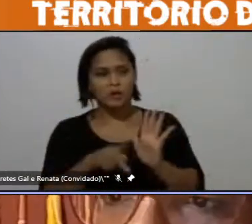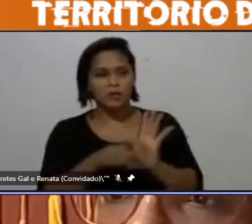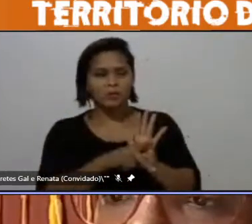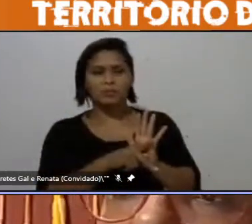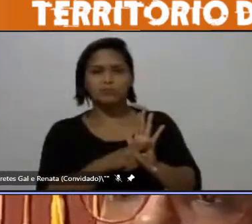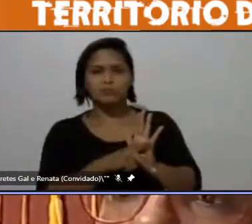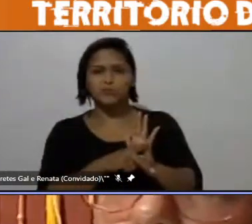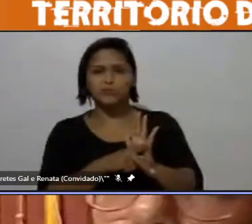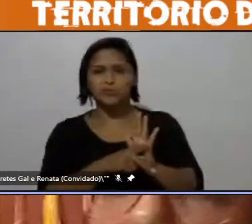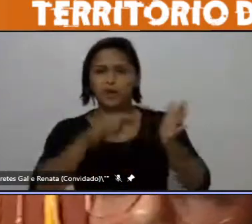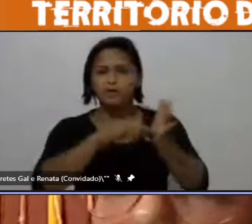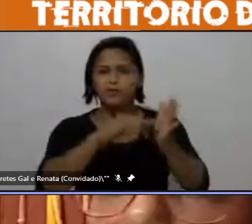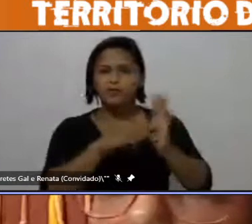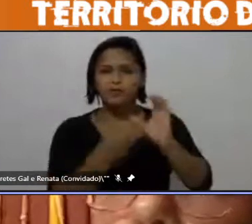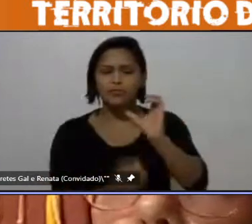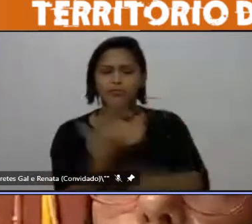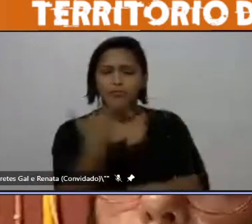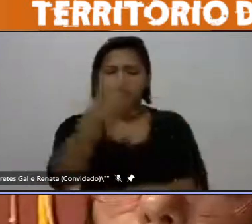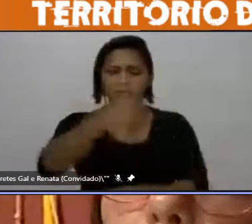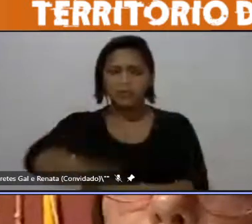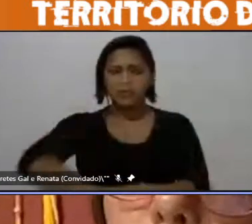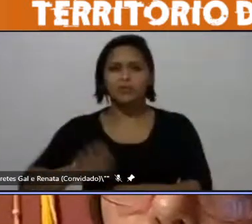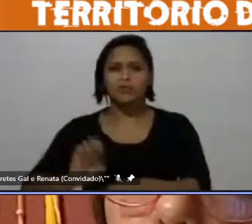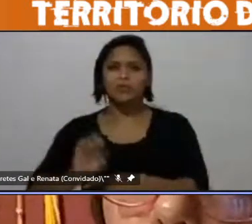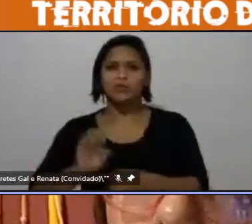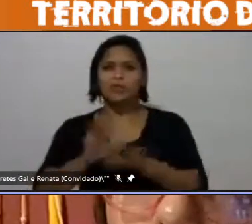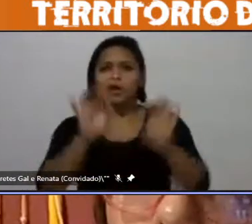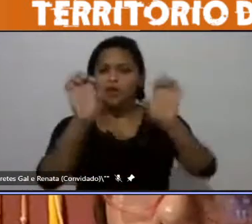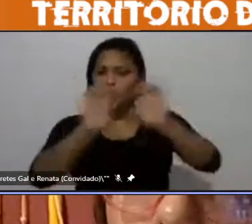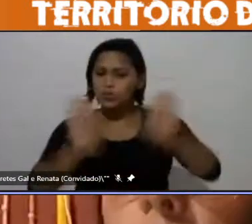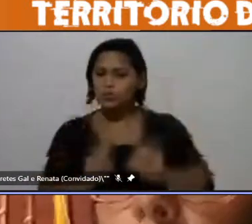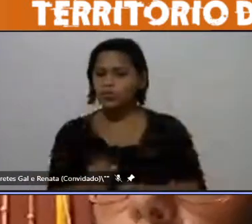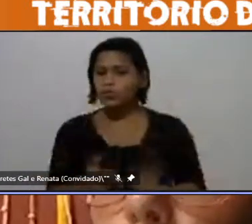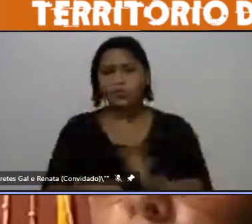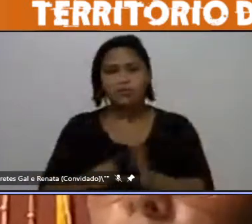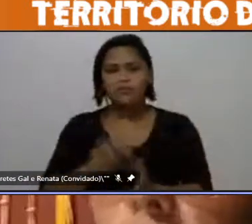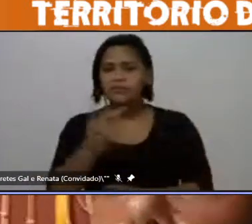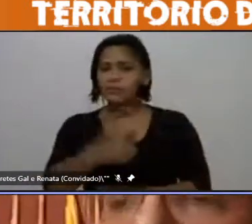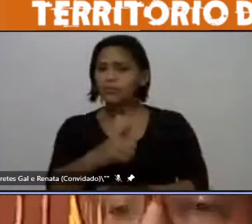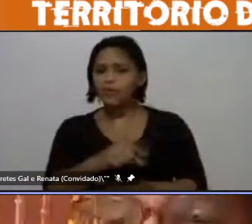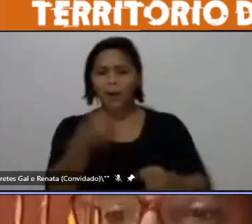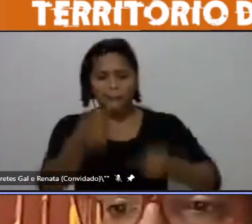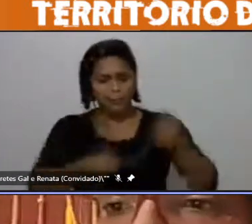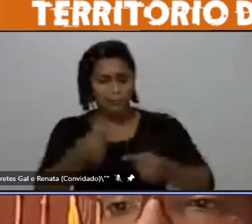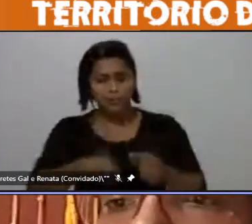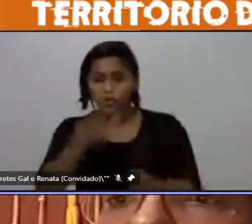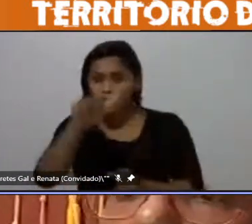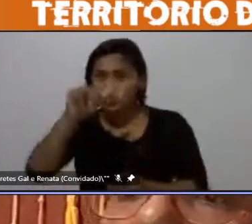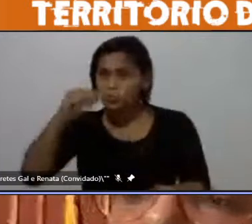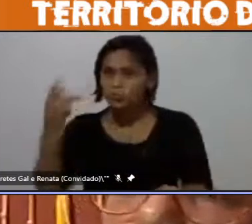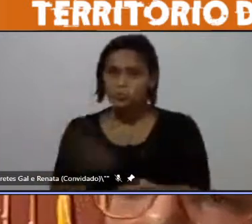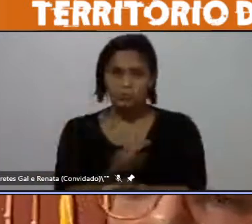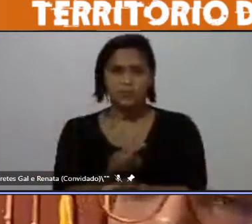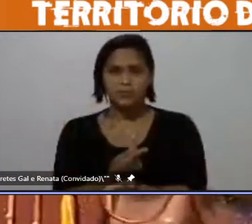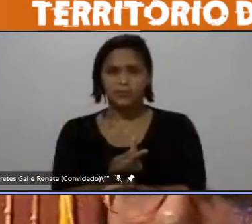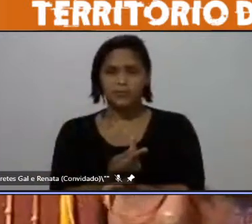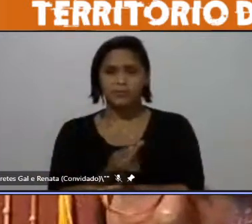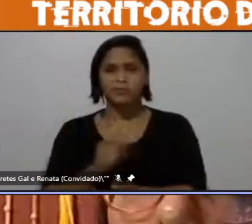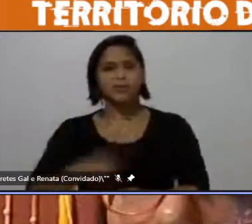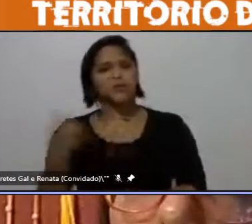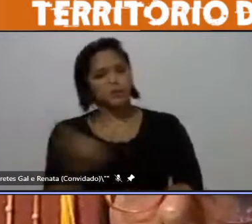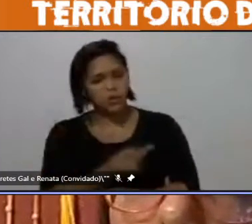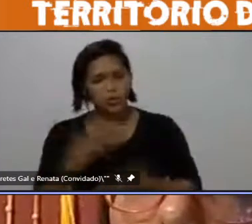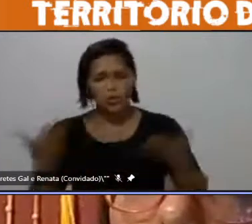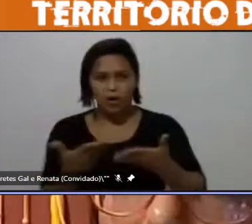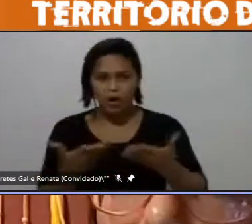reinvenção do Estado, né? Construindo estruturas que não existiam, políticas que nunca existiram, né? E a gente está